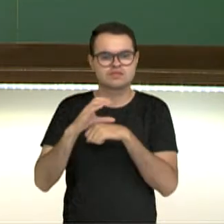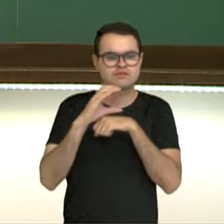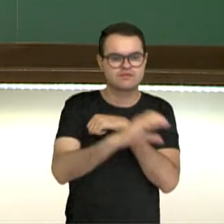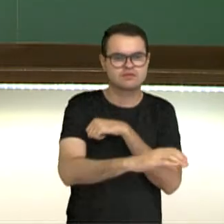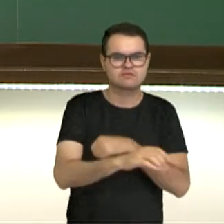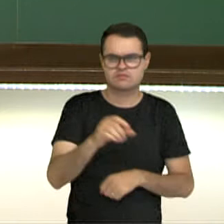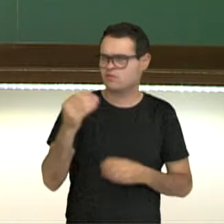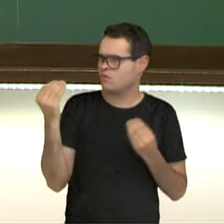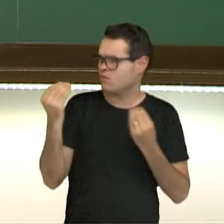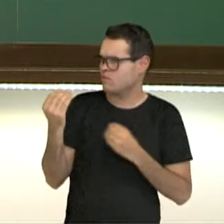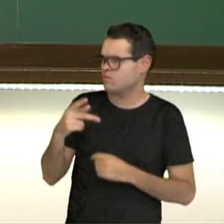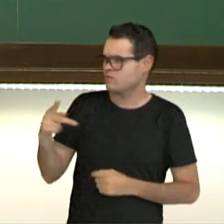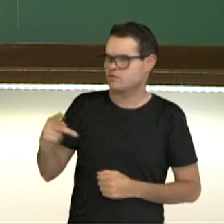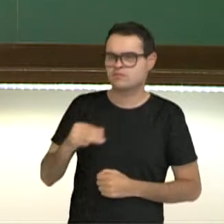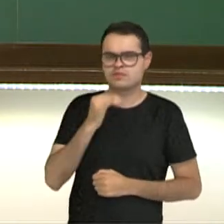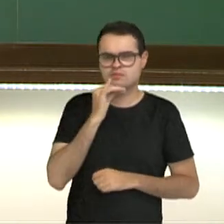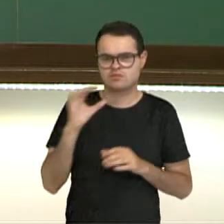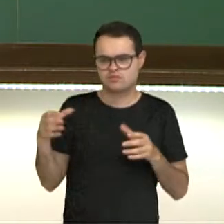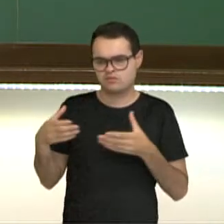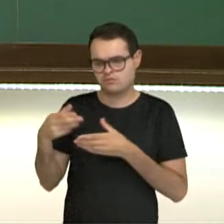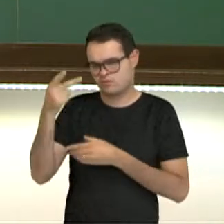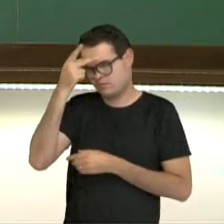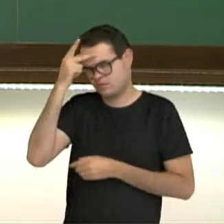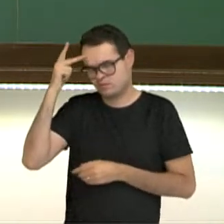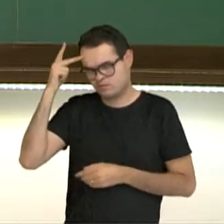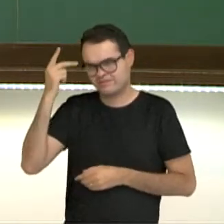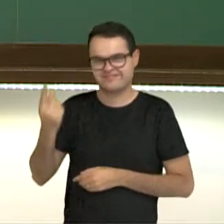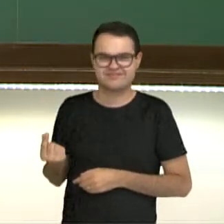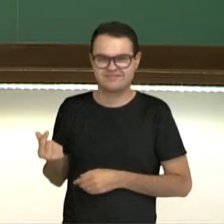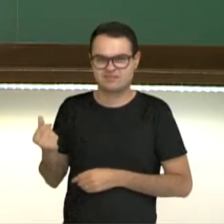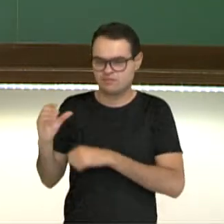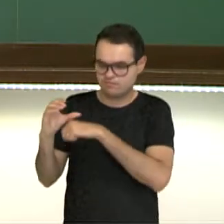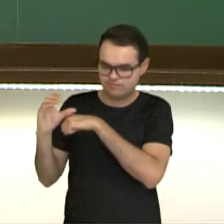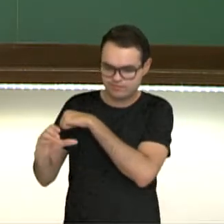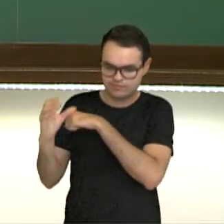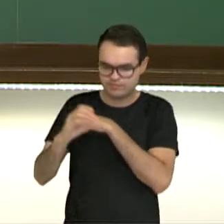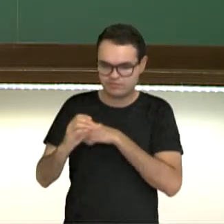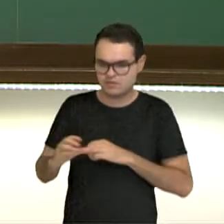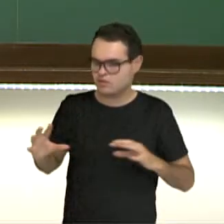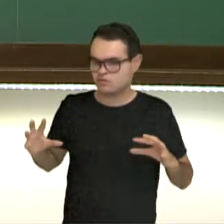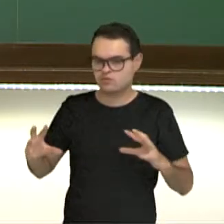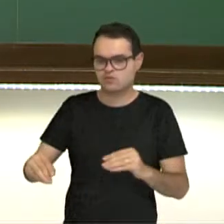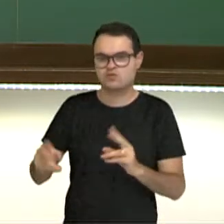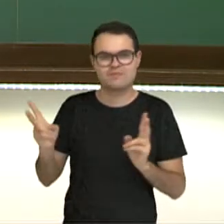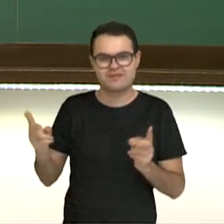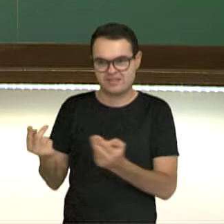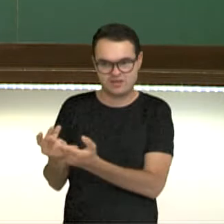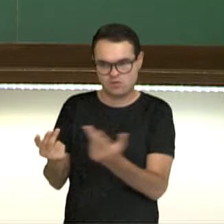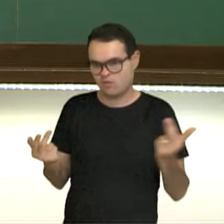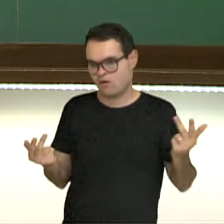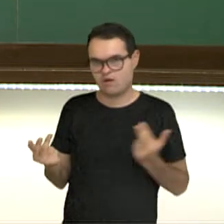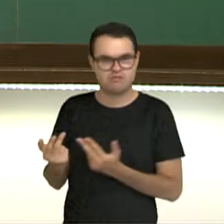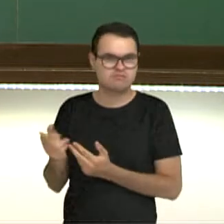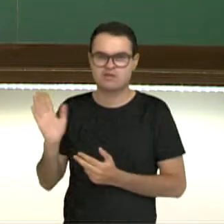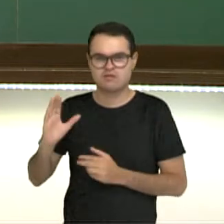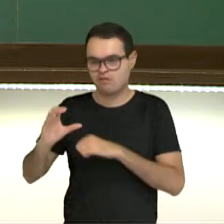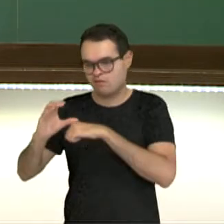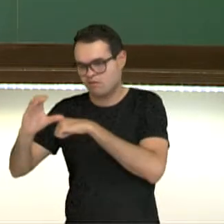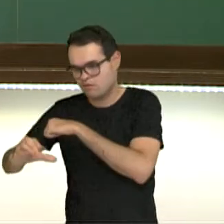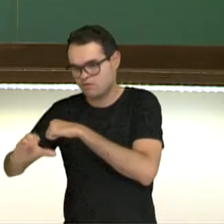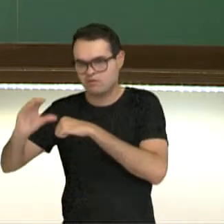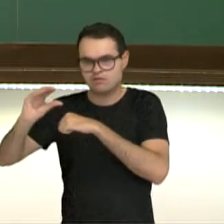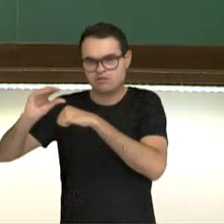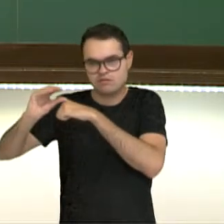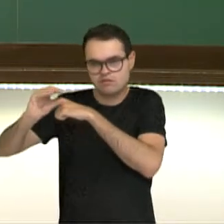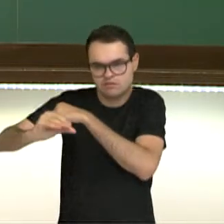professora? É isso mesmo, se um grupo de pessoas faz um investimento, só que nem todos investem a mesma quantidade de dinheiro, o que